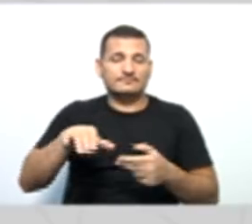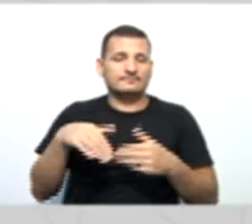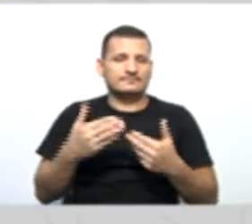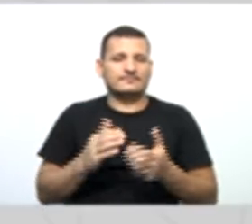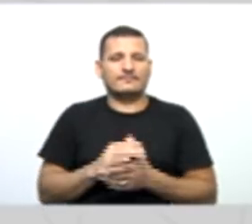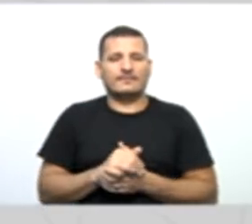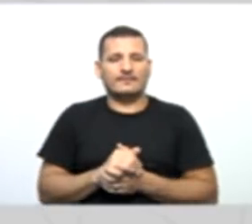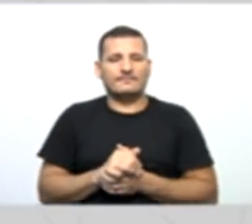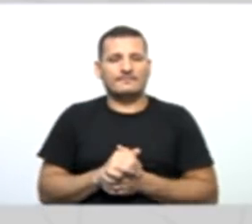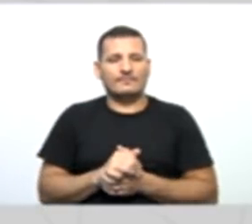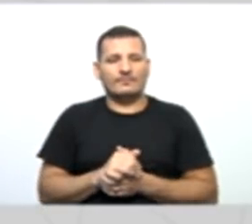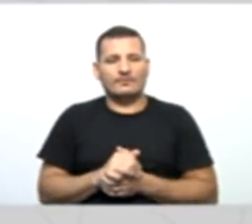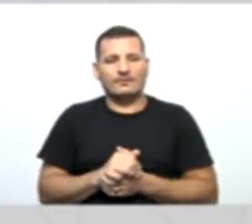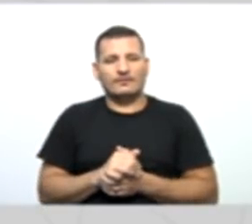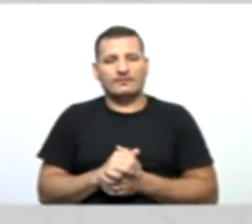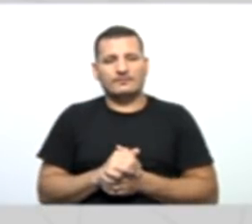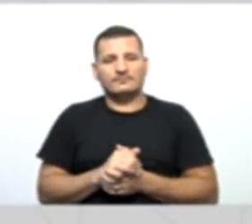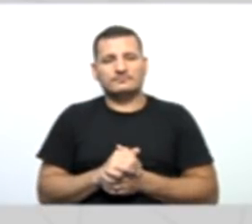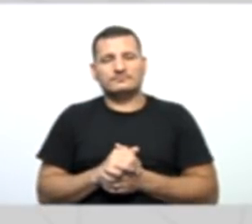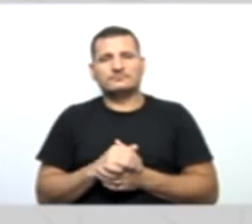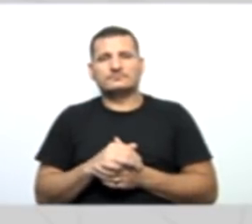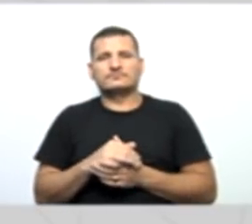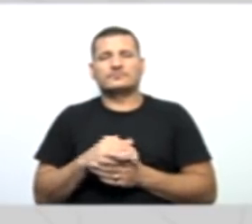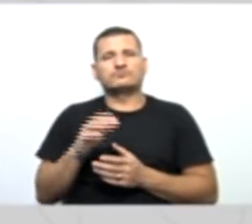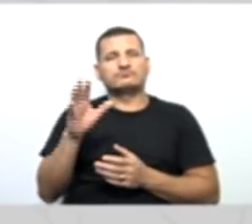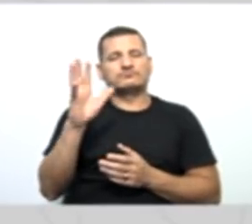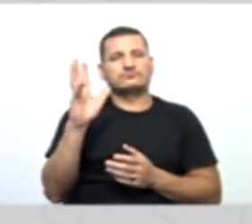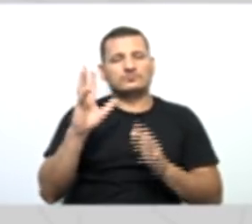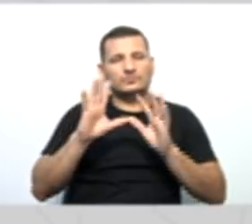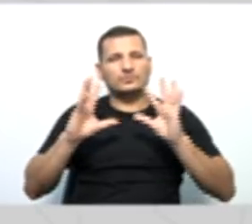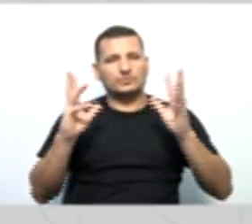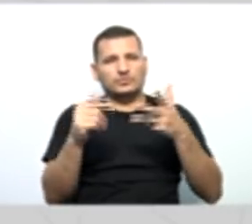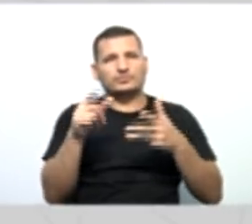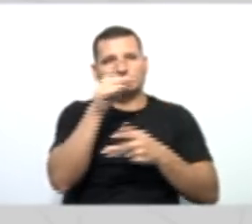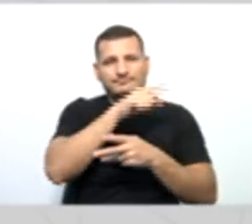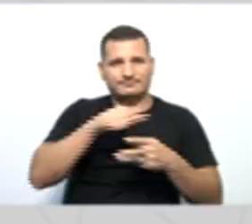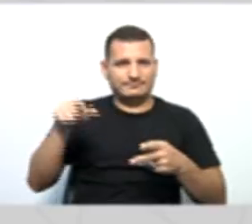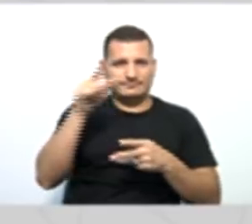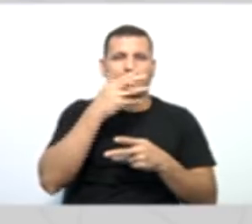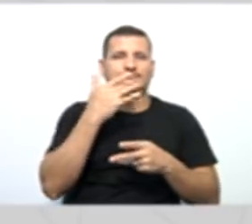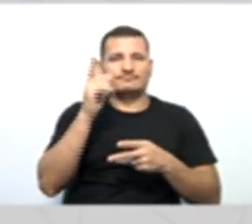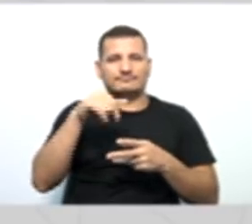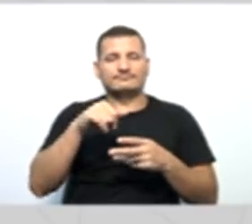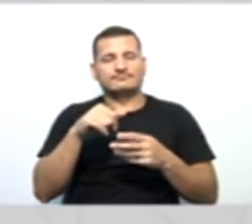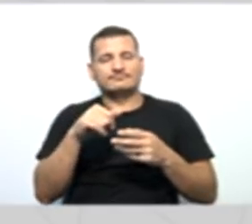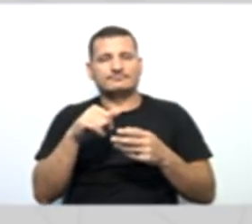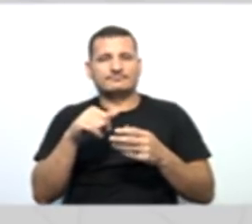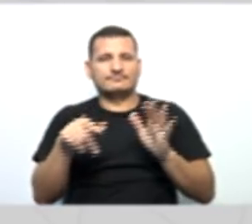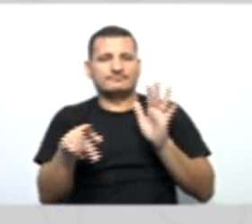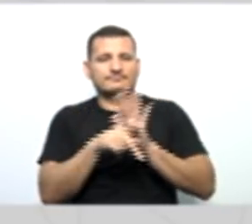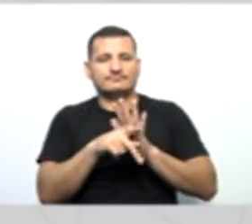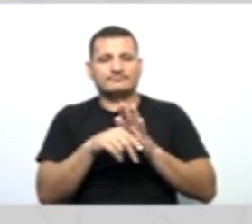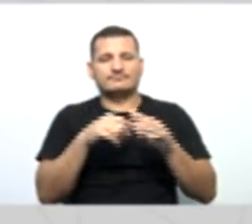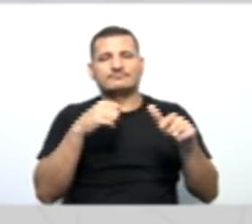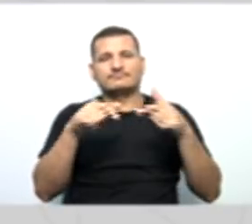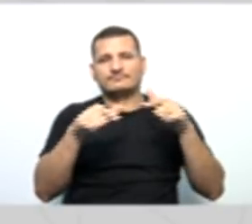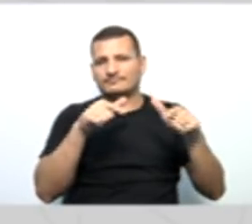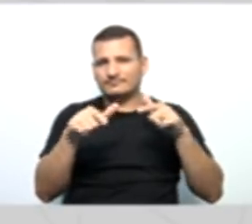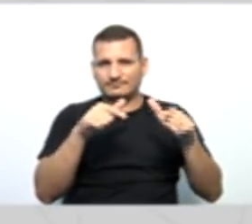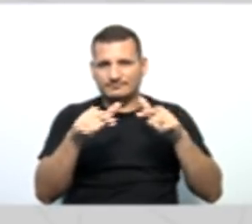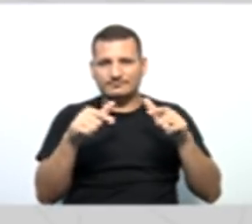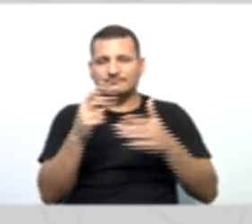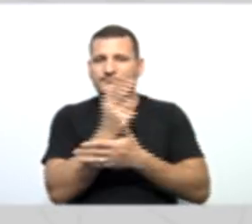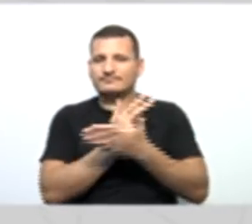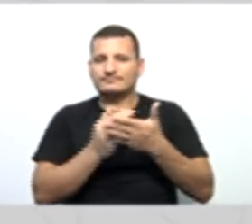isso daqui é instrumento para o mapa de risco. Isso aqui é insumo. Tudo isso daqui precisa